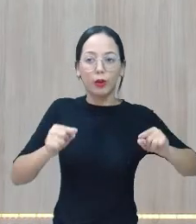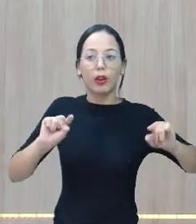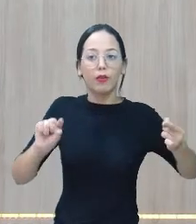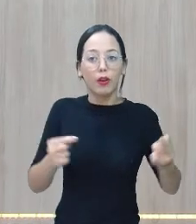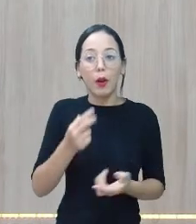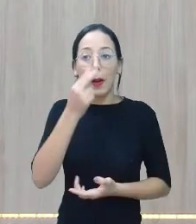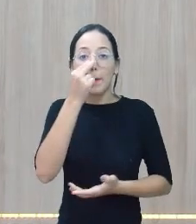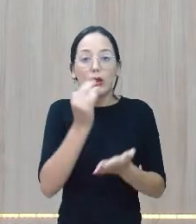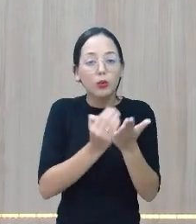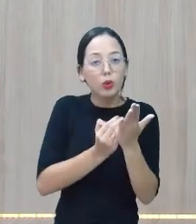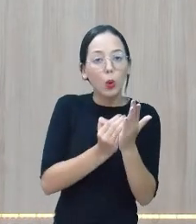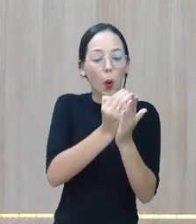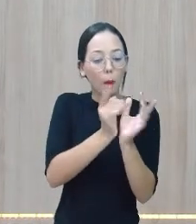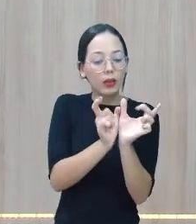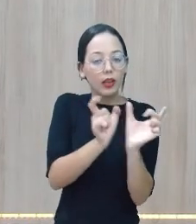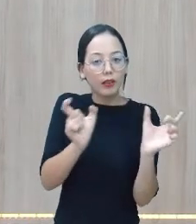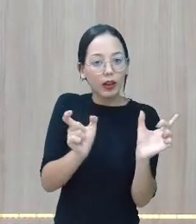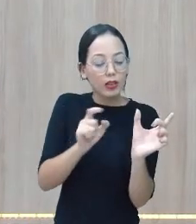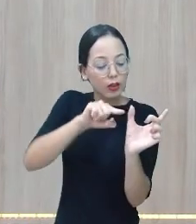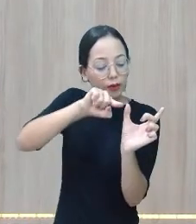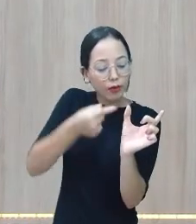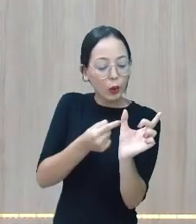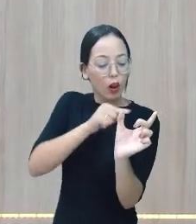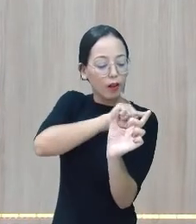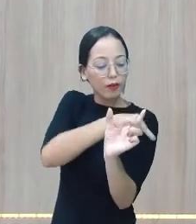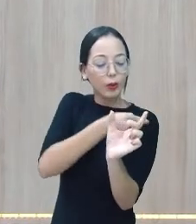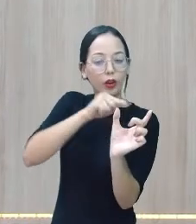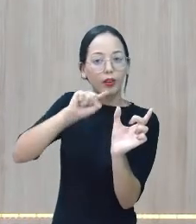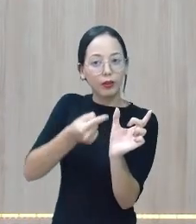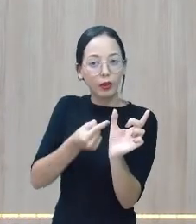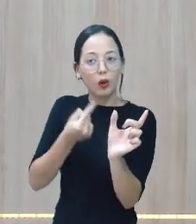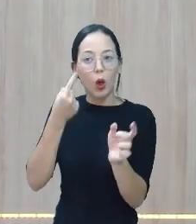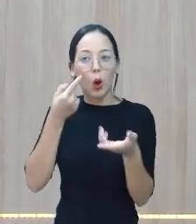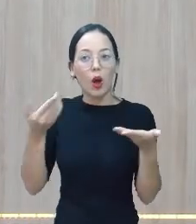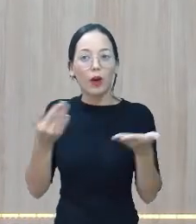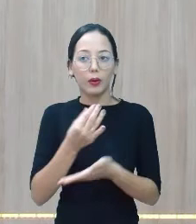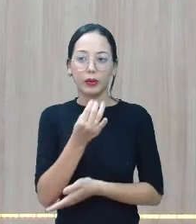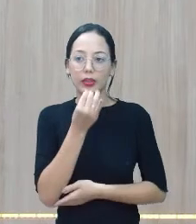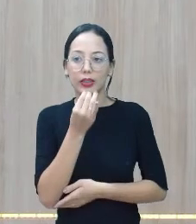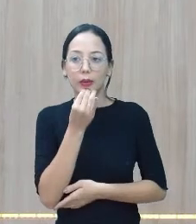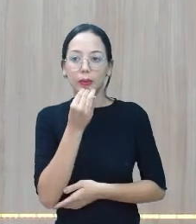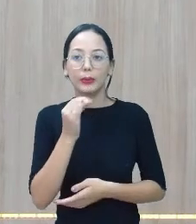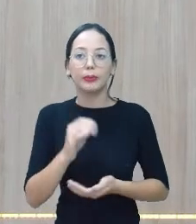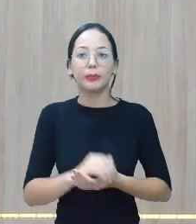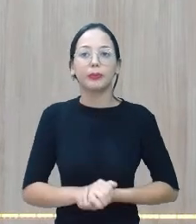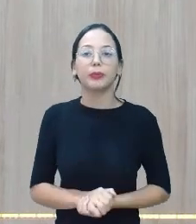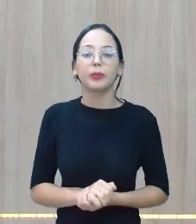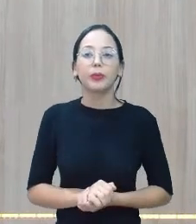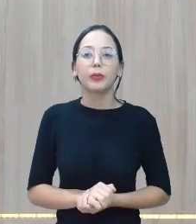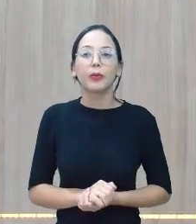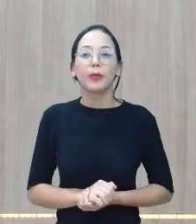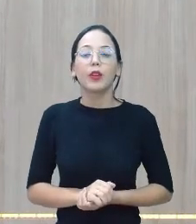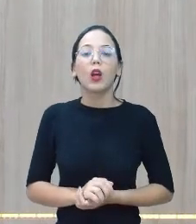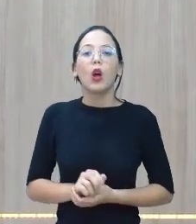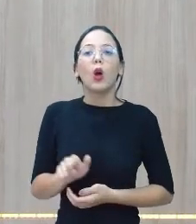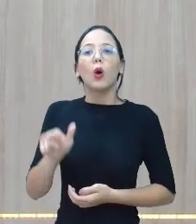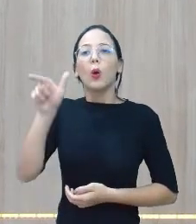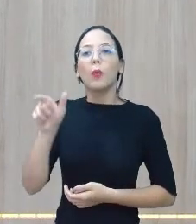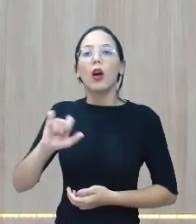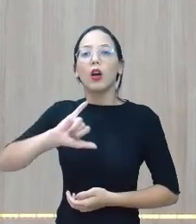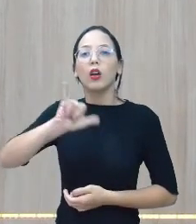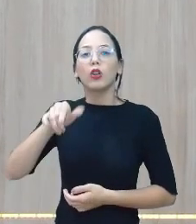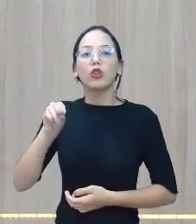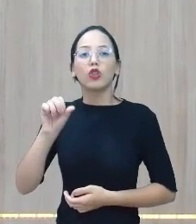que no início da sentença. Vamos ver estes exemplos. Nós temos aqui José